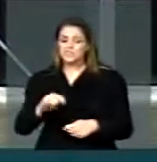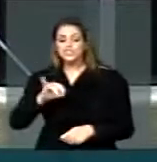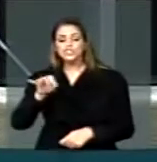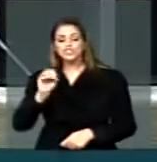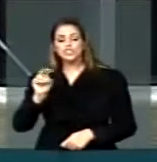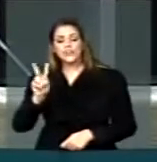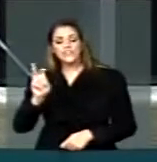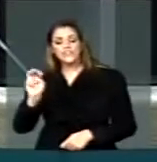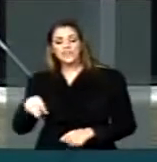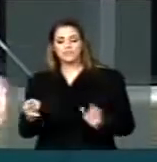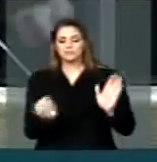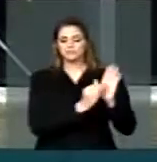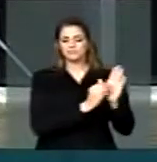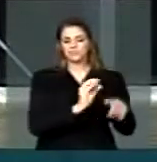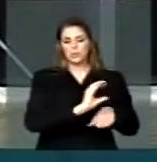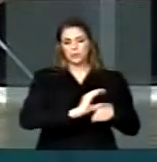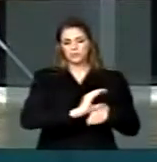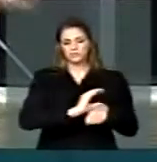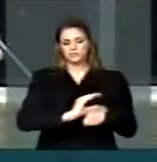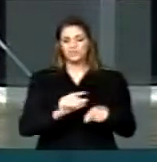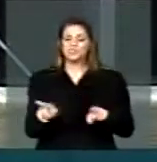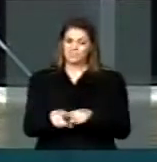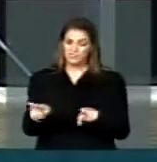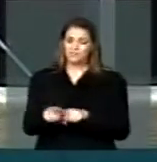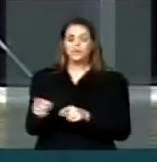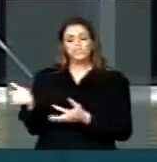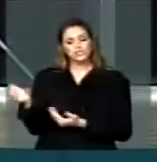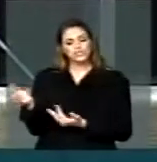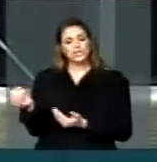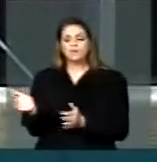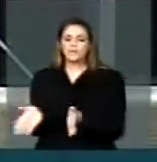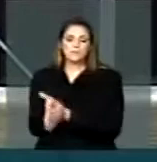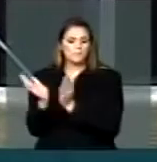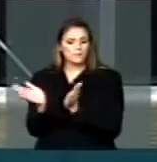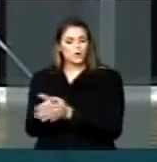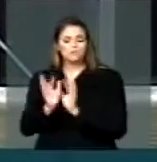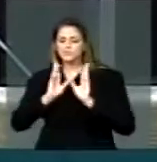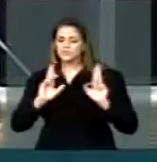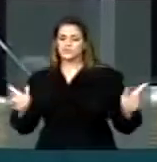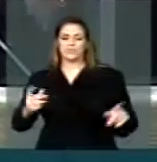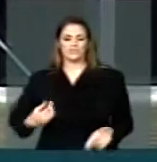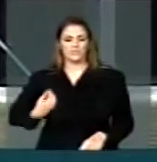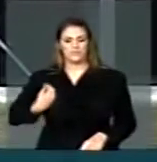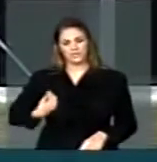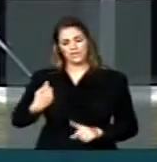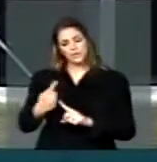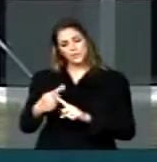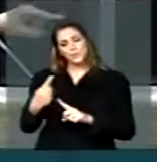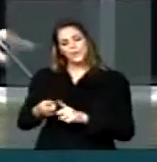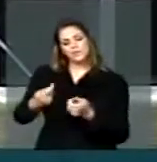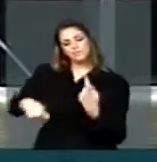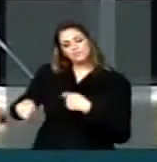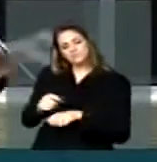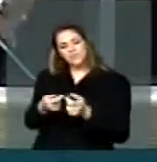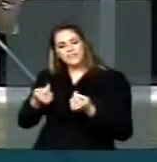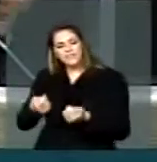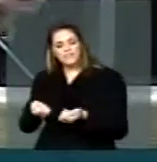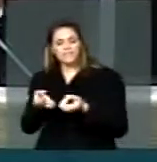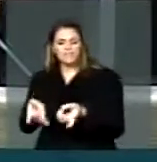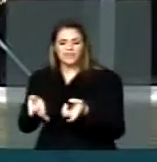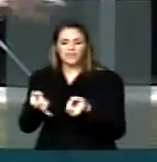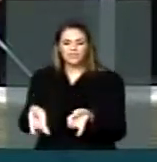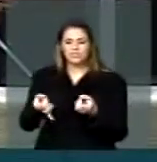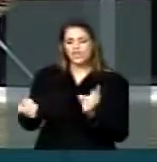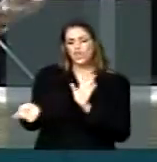também o jovem pobre, com a circunstância de um poder paralelo do tráfico de drogas, esse teve menos acesso, esse se